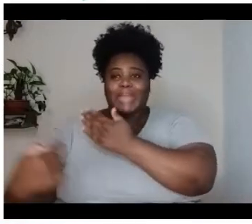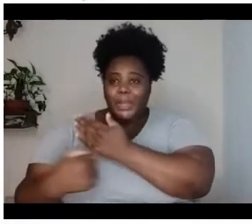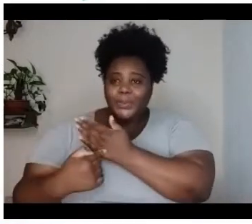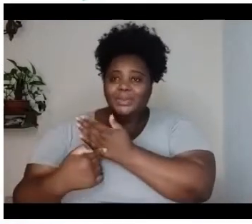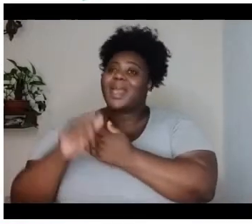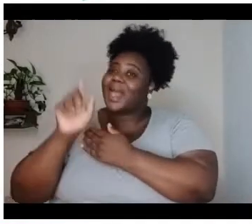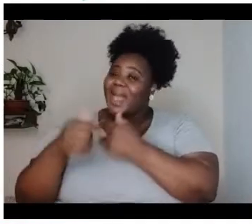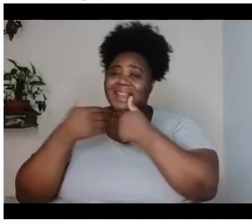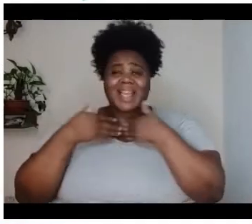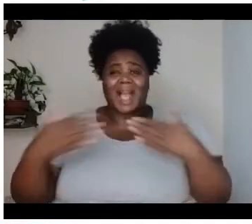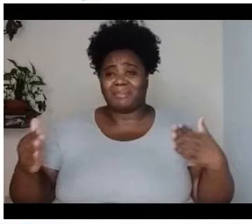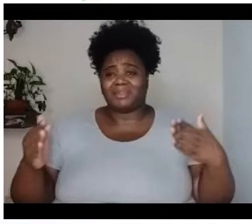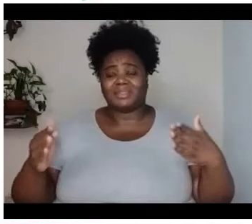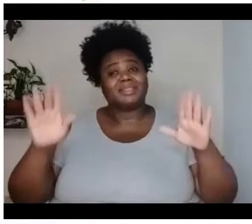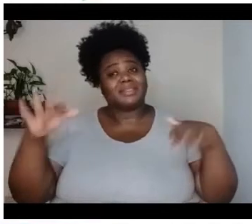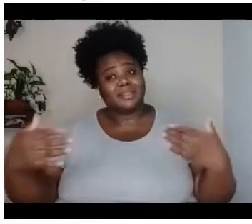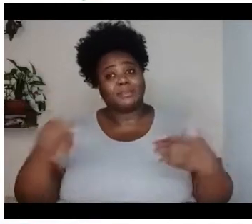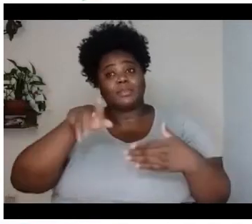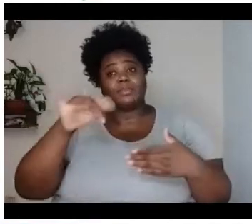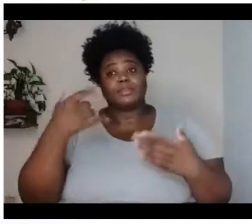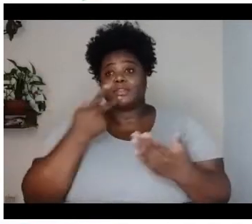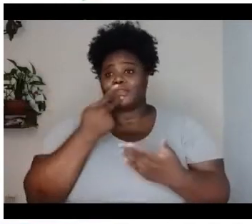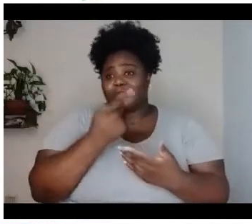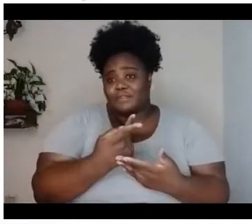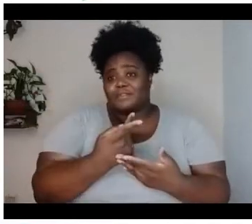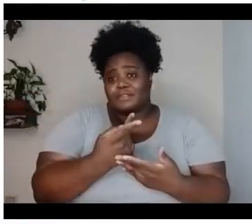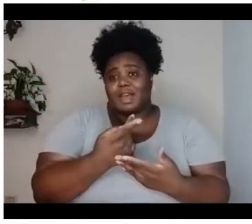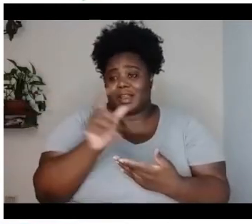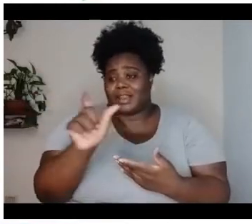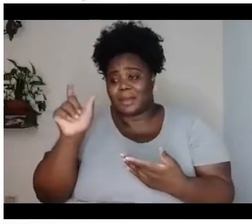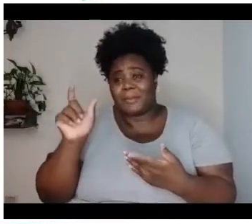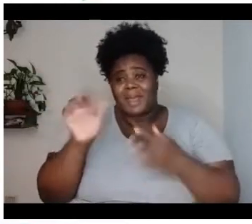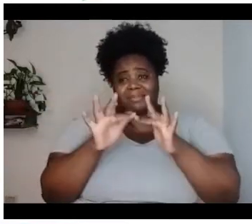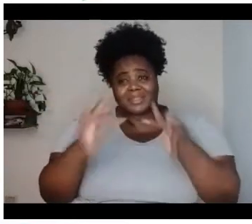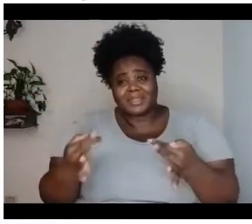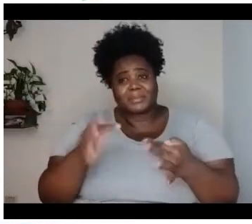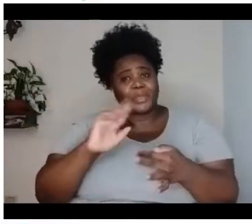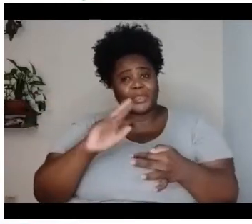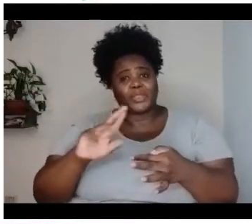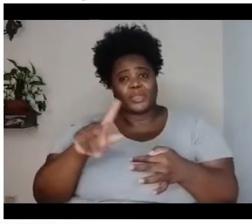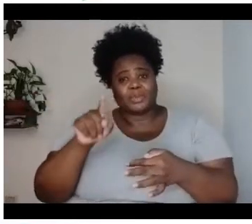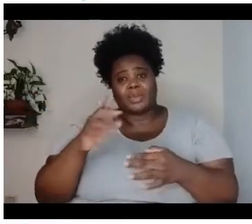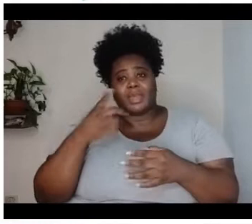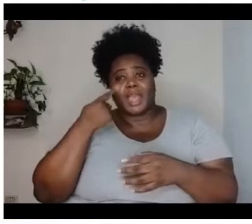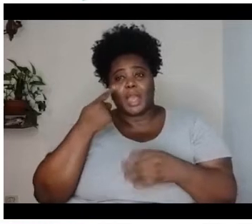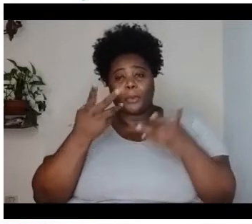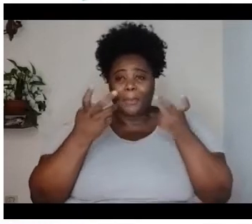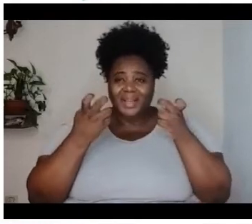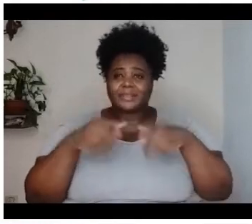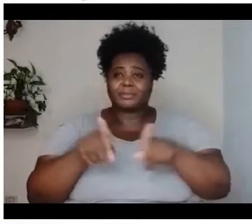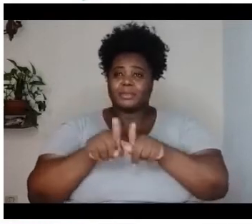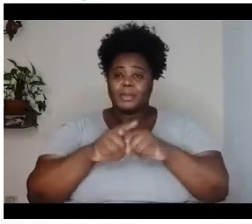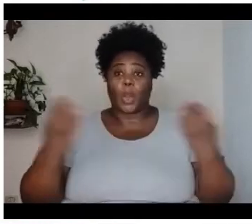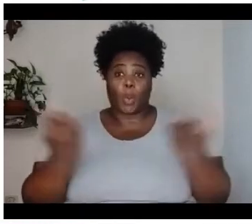se abre. E você tocou não é uma palavra simples, não. Eu vejo isso assim. Hoje eu já